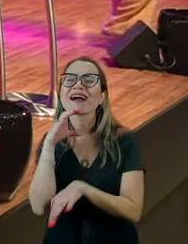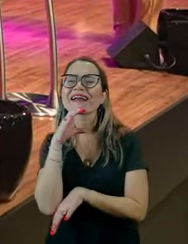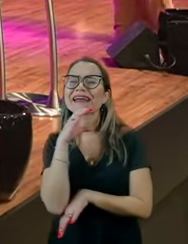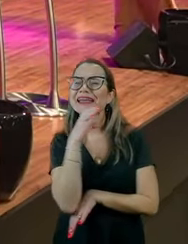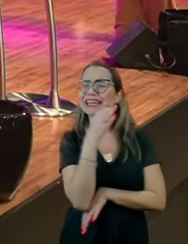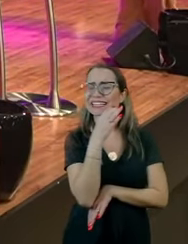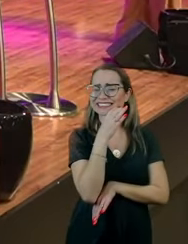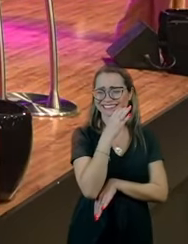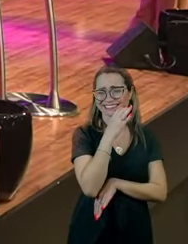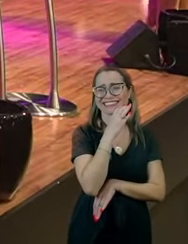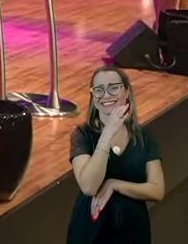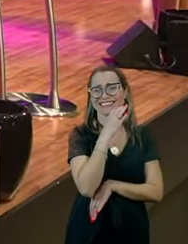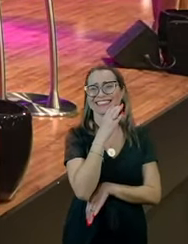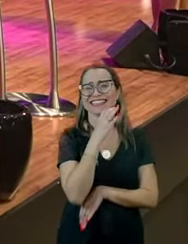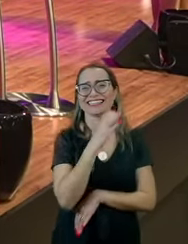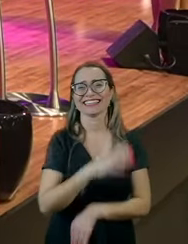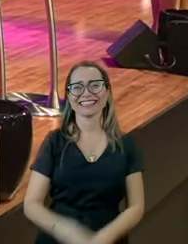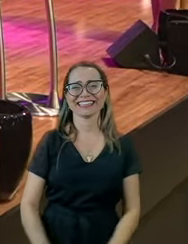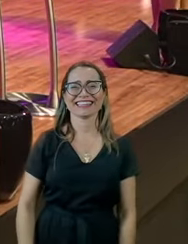lindas.